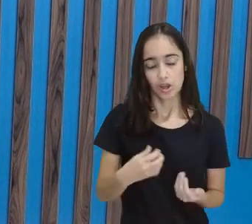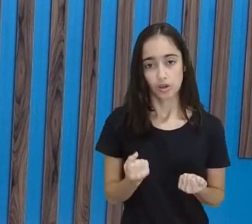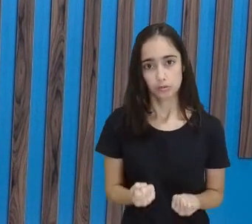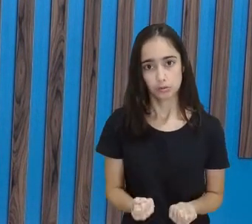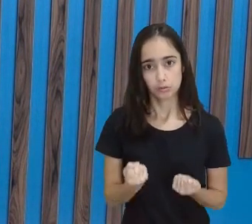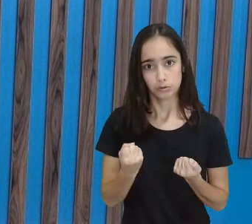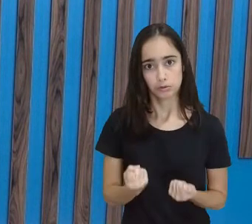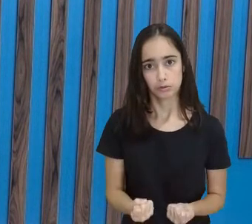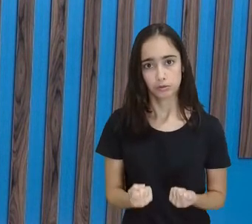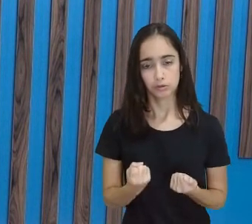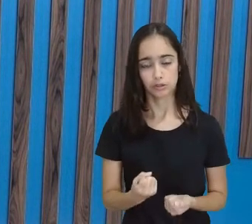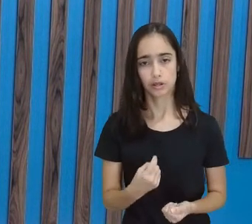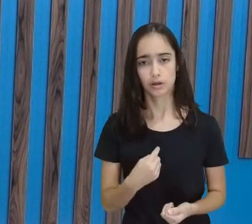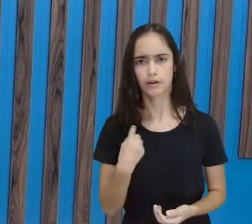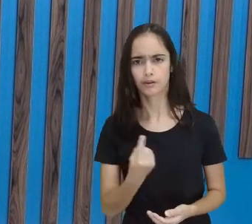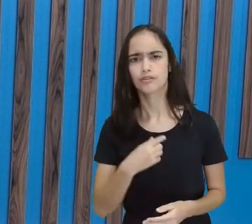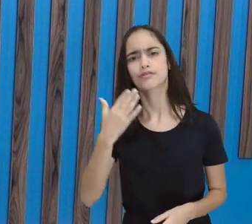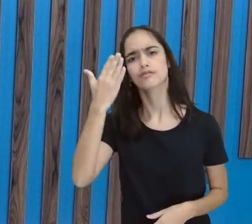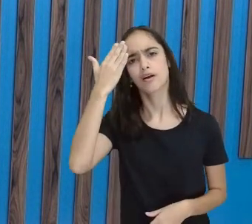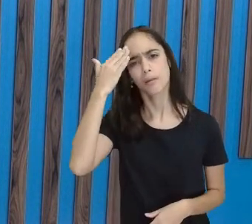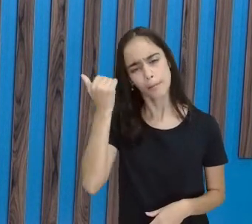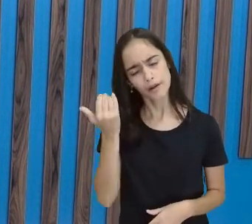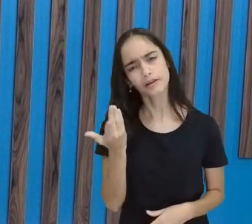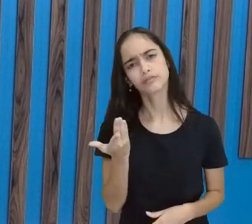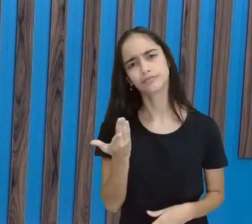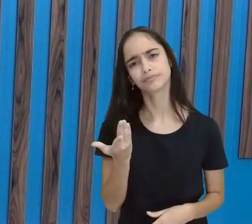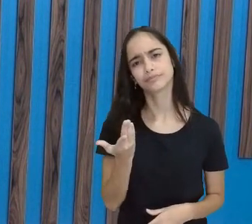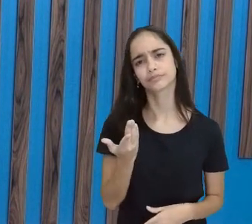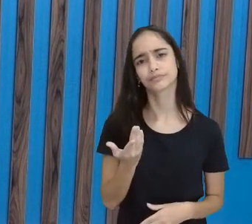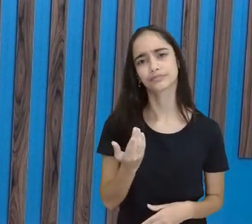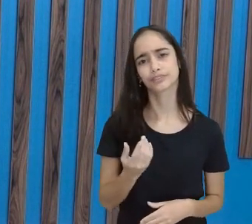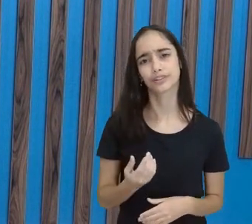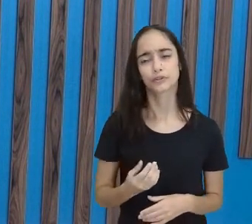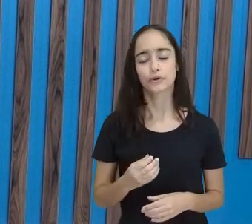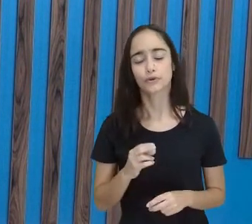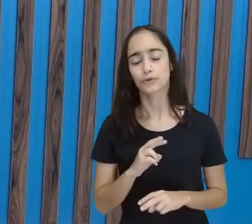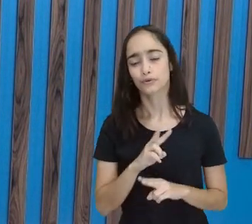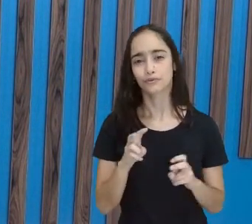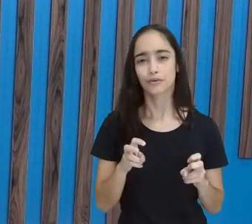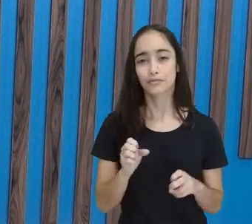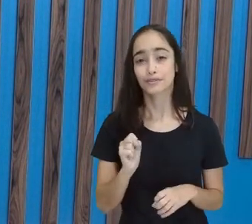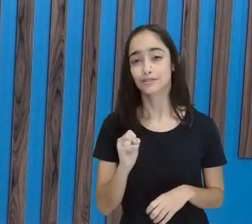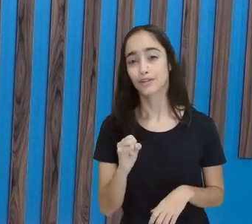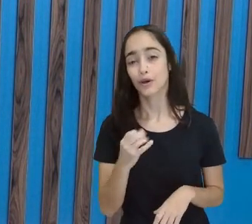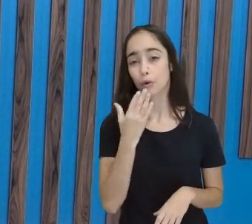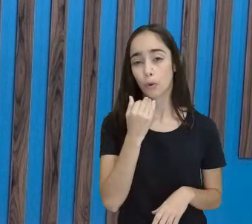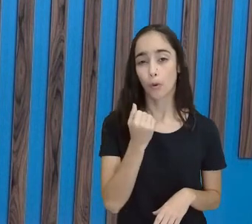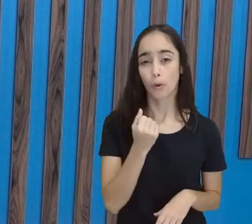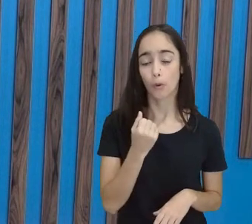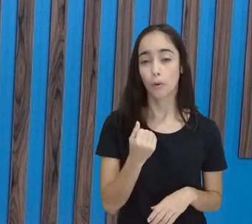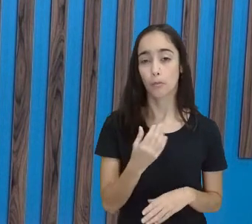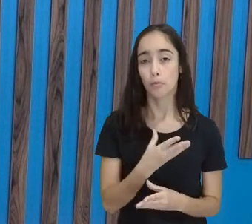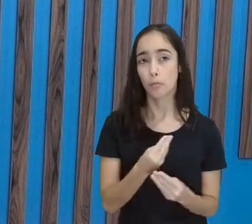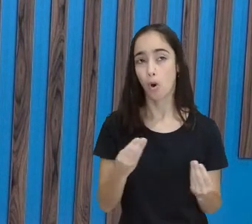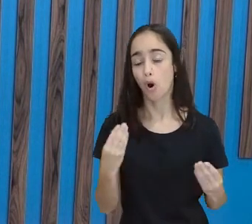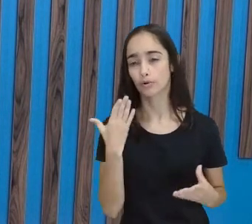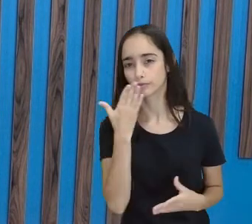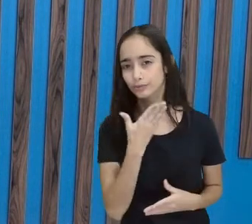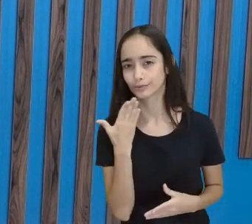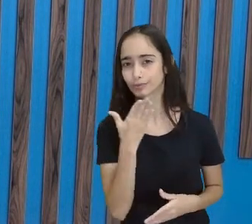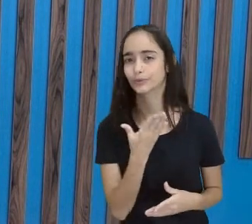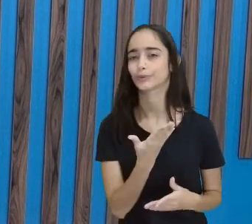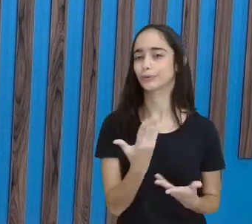né? Com o nosso peso, aquela briguinha do doce, do açúcar e a balança, né? Então essa daqui